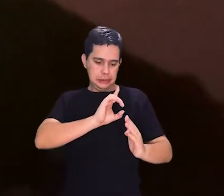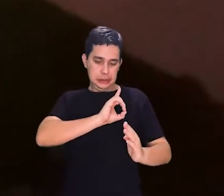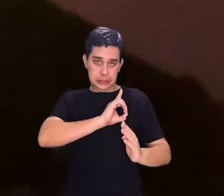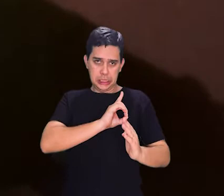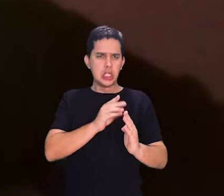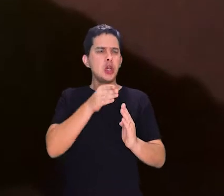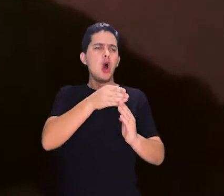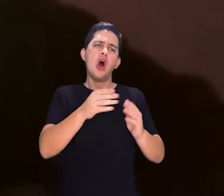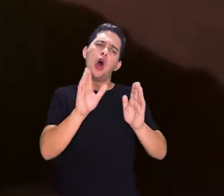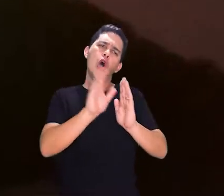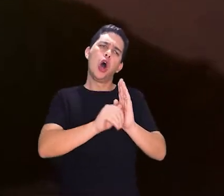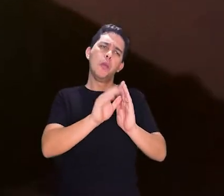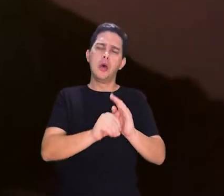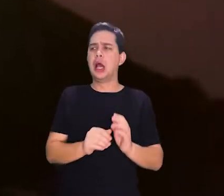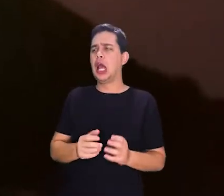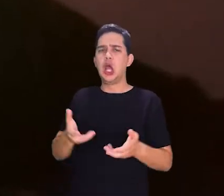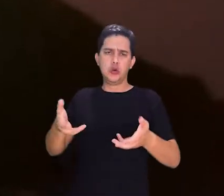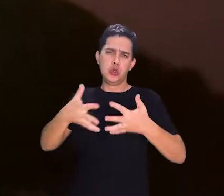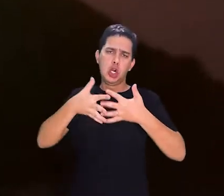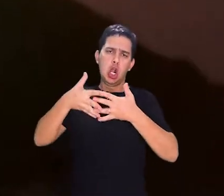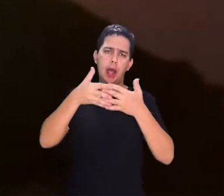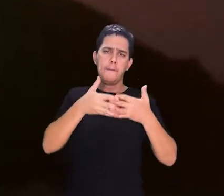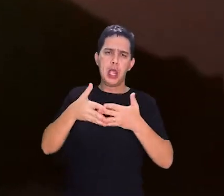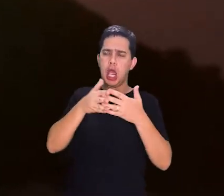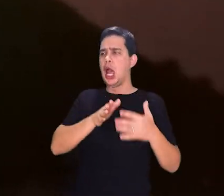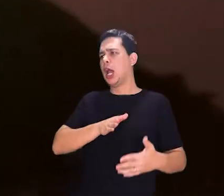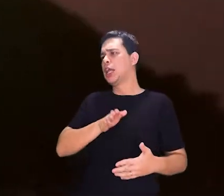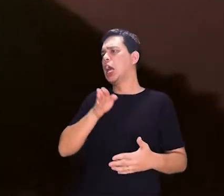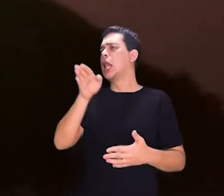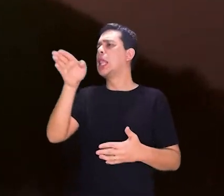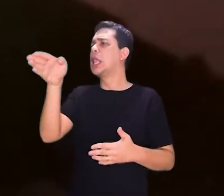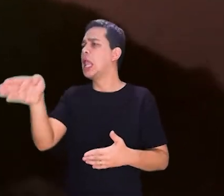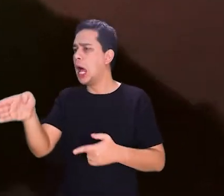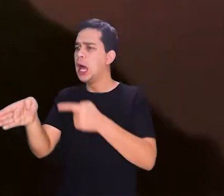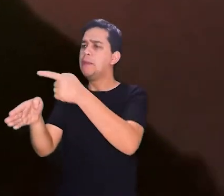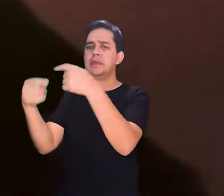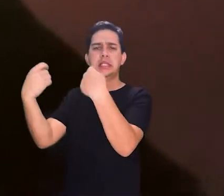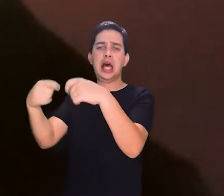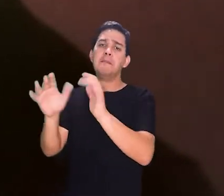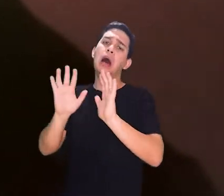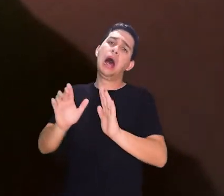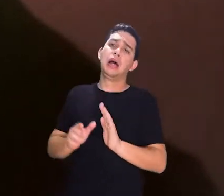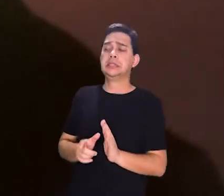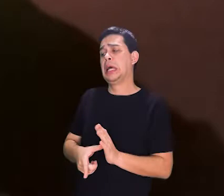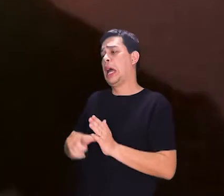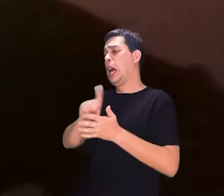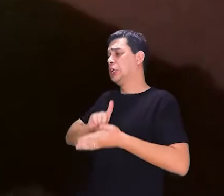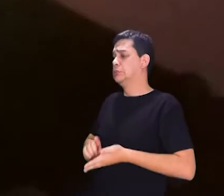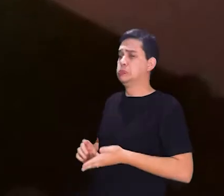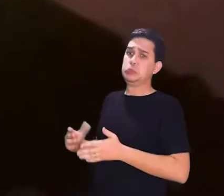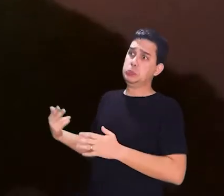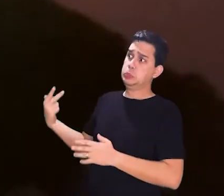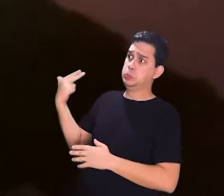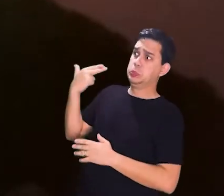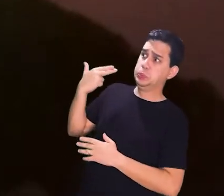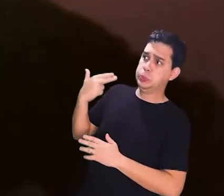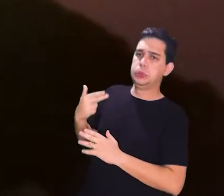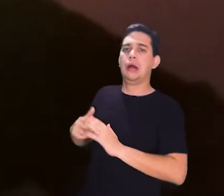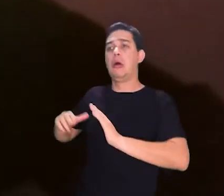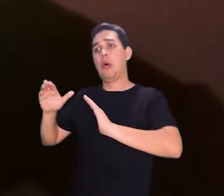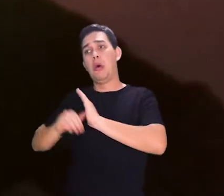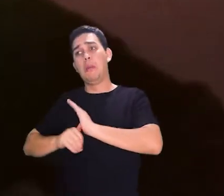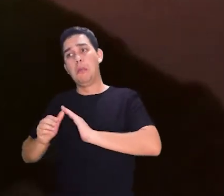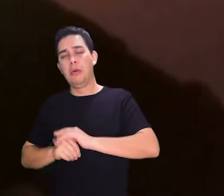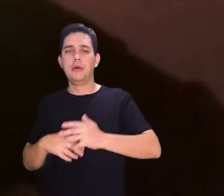nesses casos de tombo, né, ou é tombo do seguro, tombo de carga, né, desvio, o que eles fazem, via